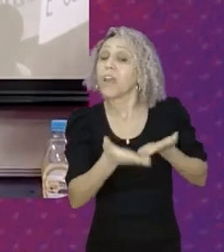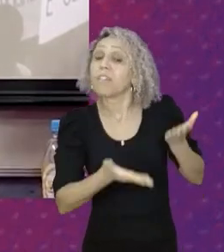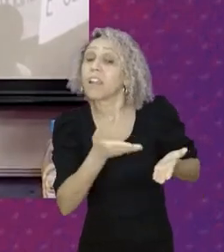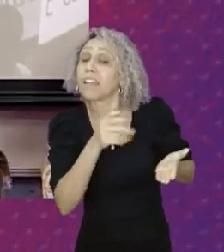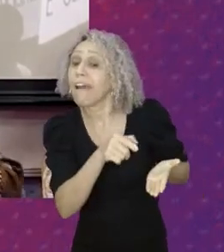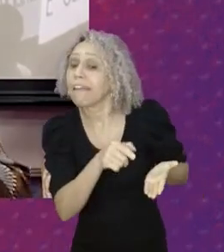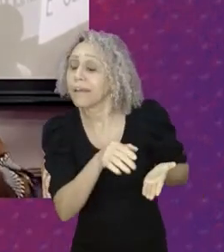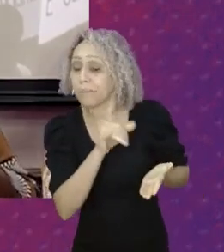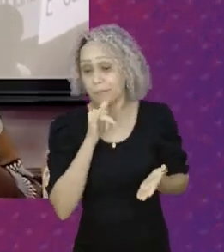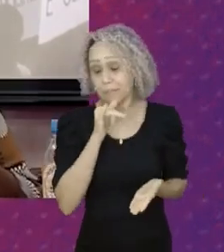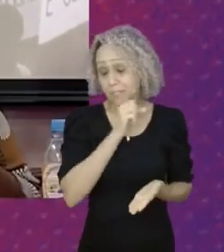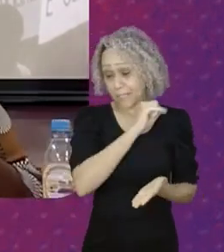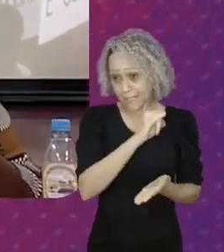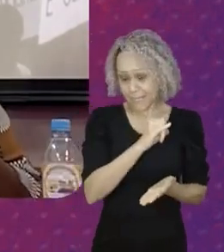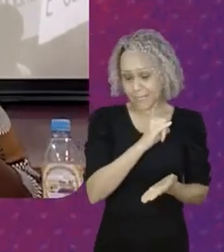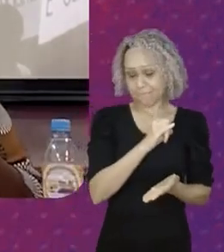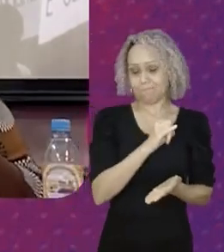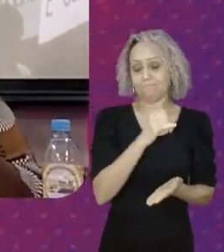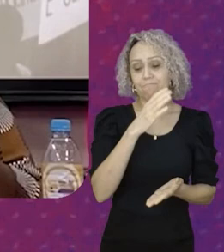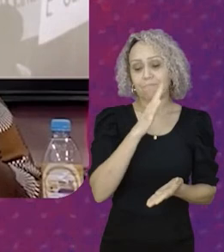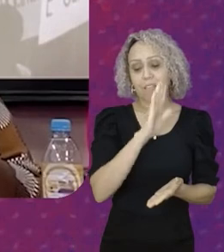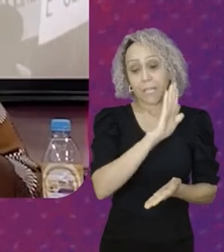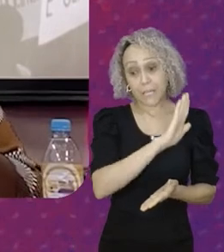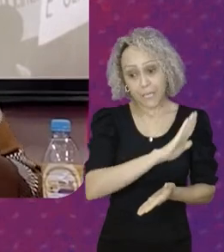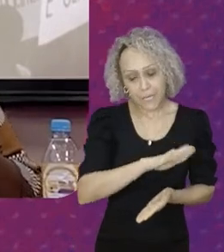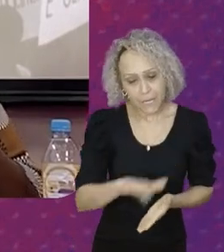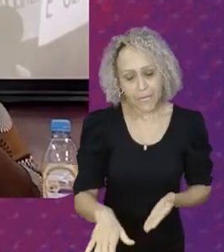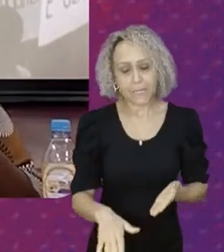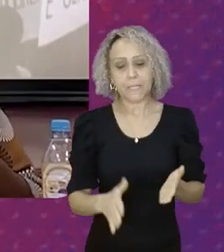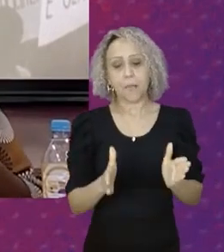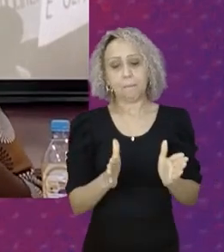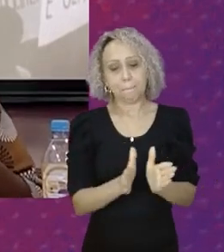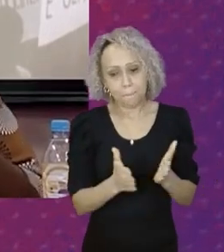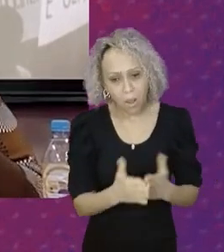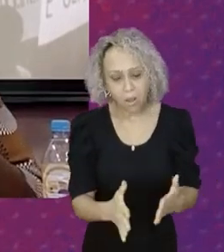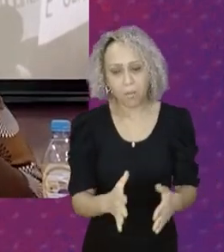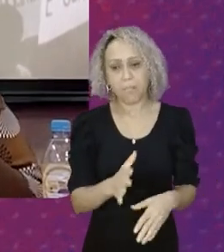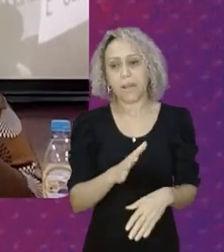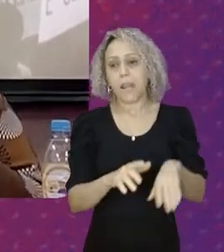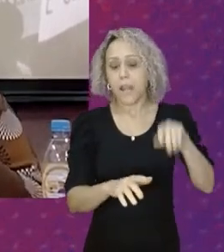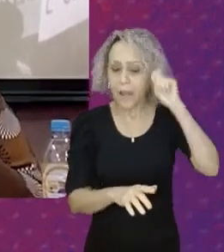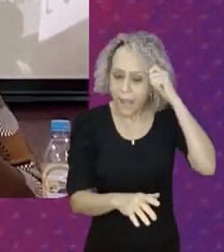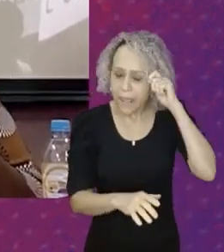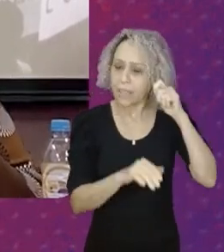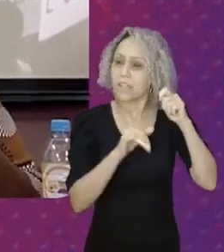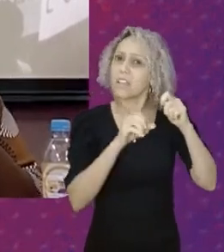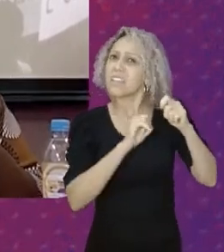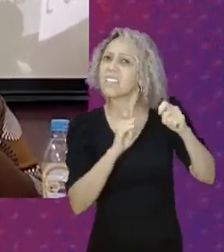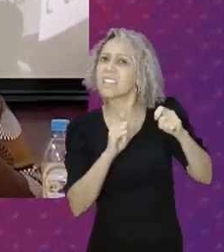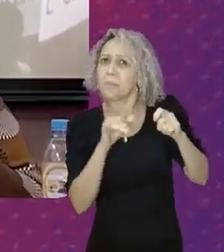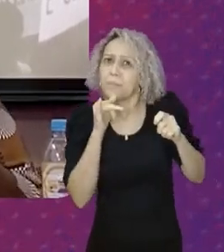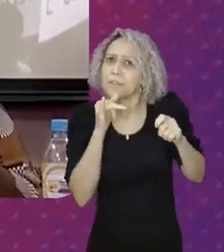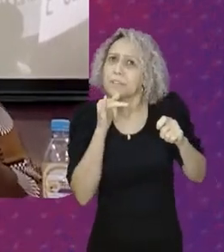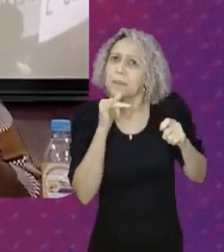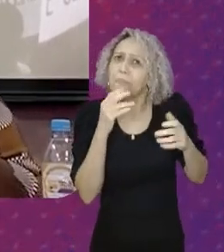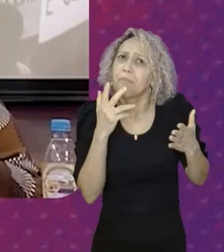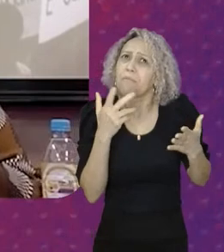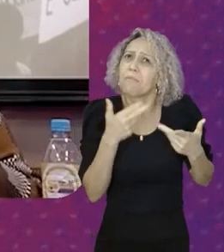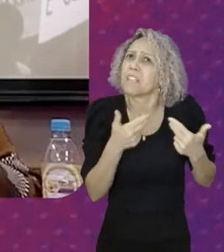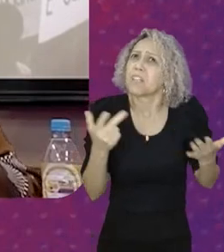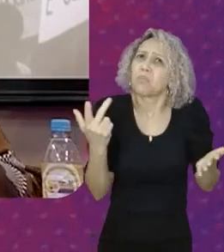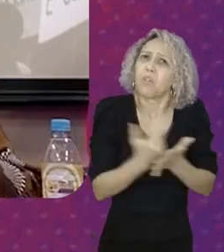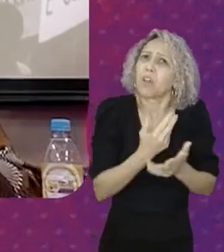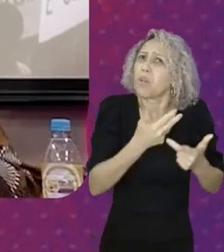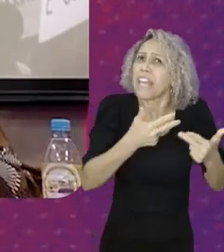adjetivados, infratores. A legislação brasileira assim tratava as crianças empobrecidas, as crianças filhas